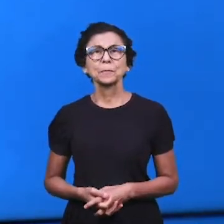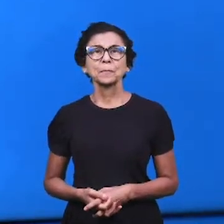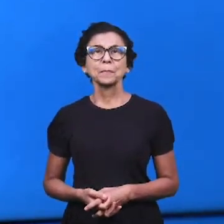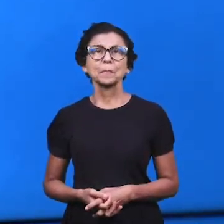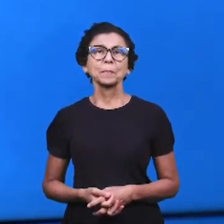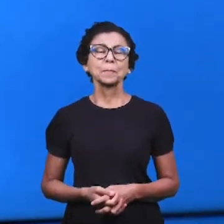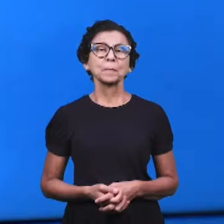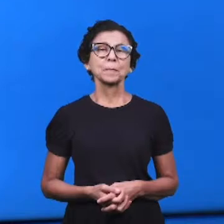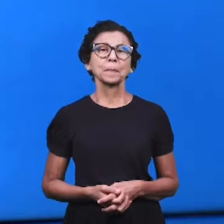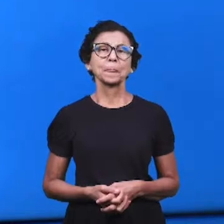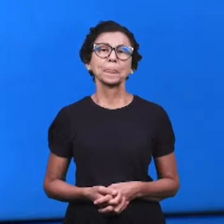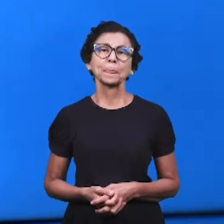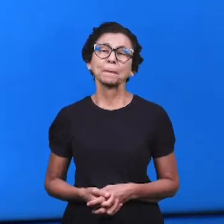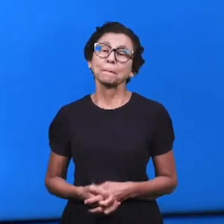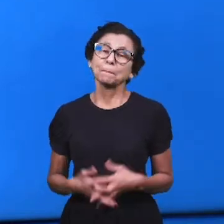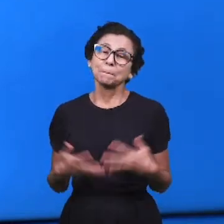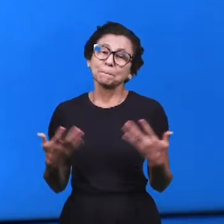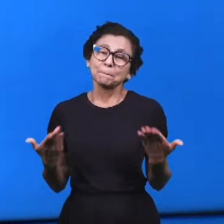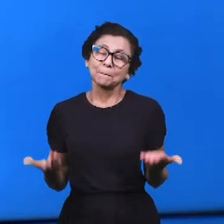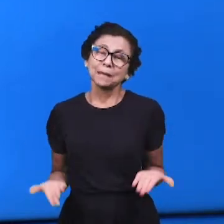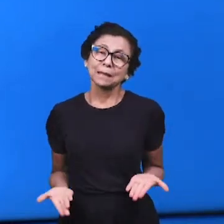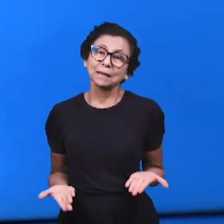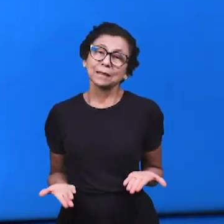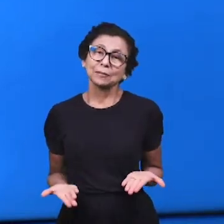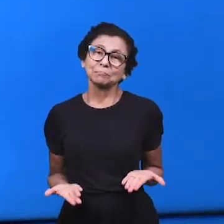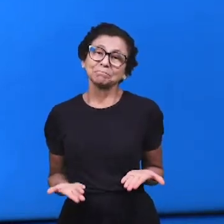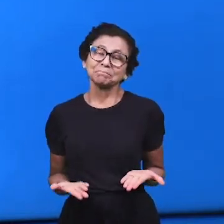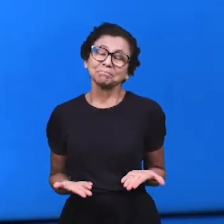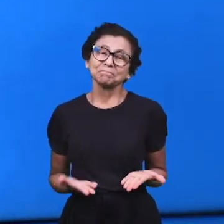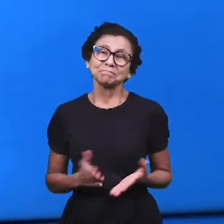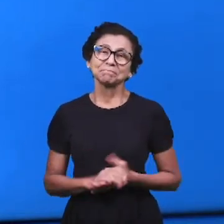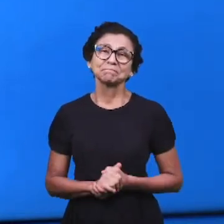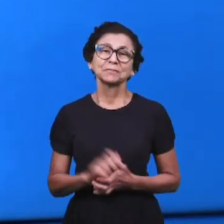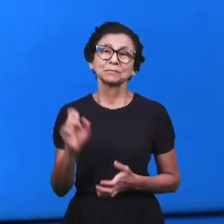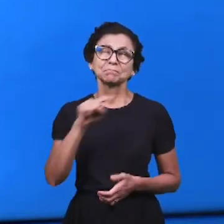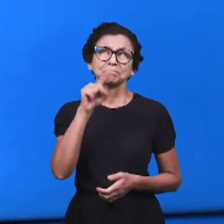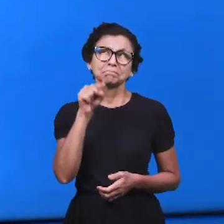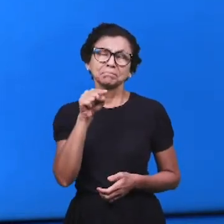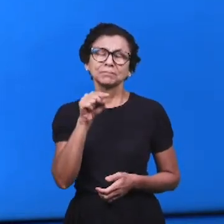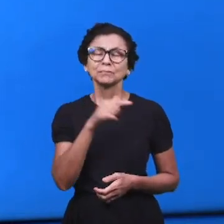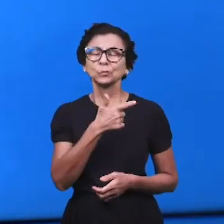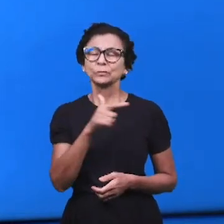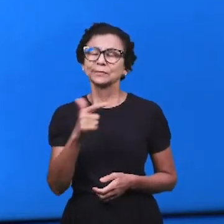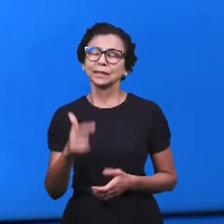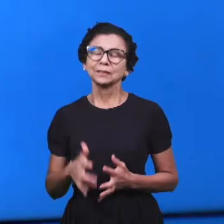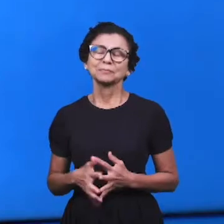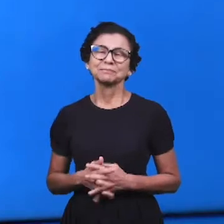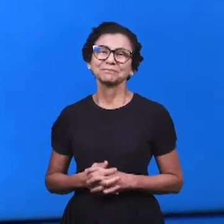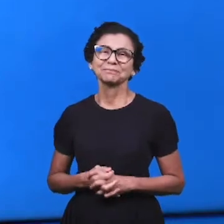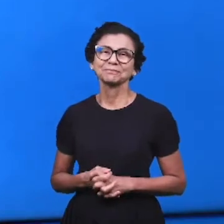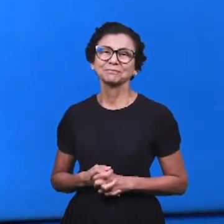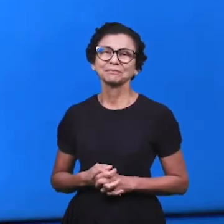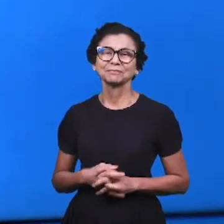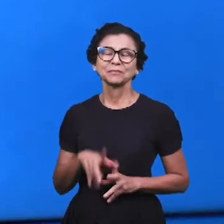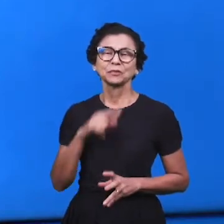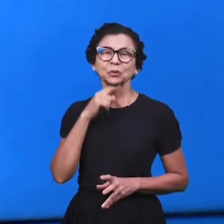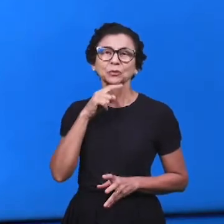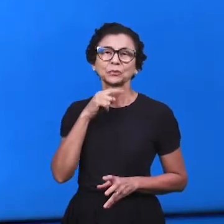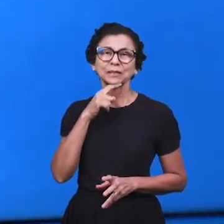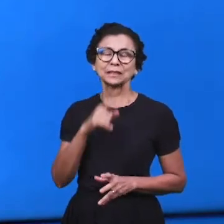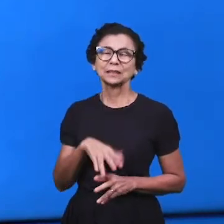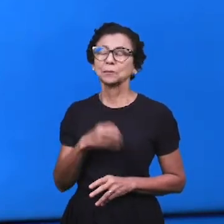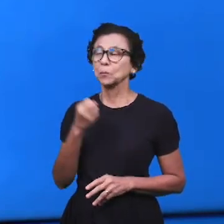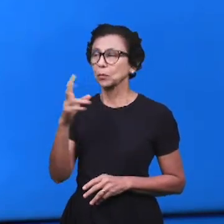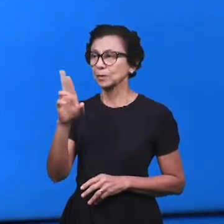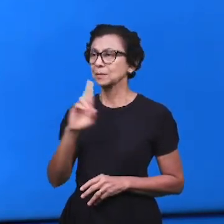verdade absoluta, não tem então questionamento. Obrigado então, Anderson, pela sua participação, foi muito completa e muito boa a